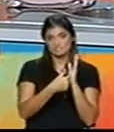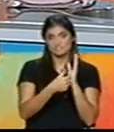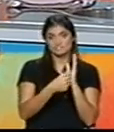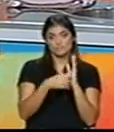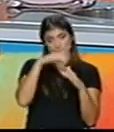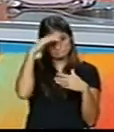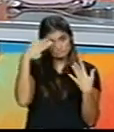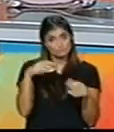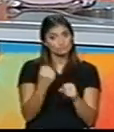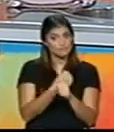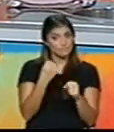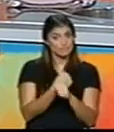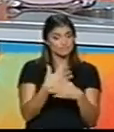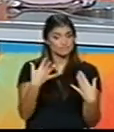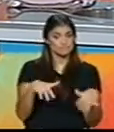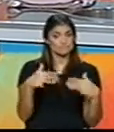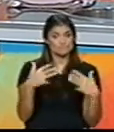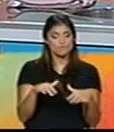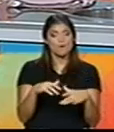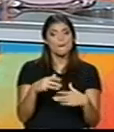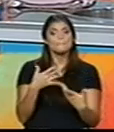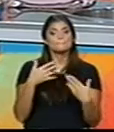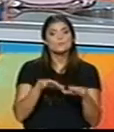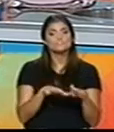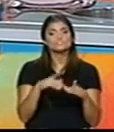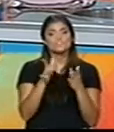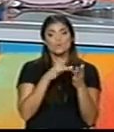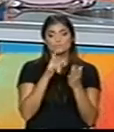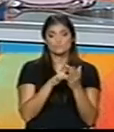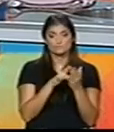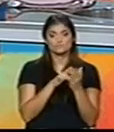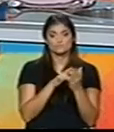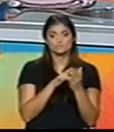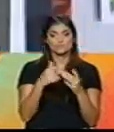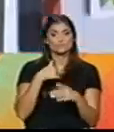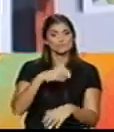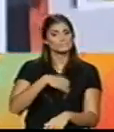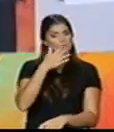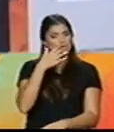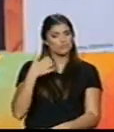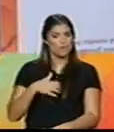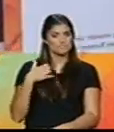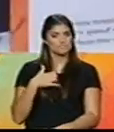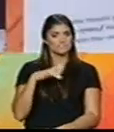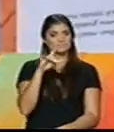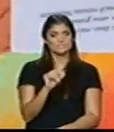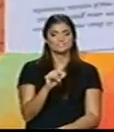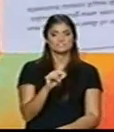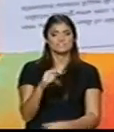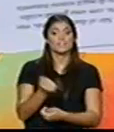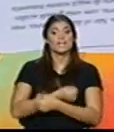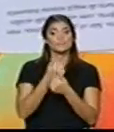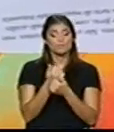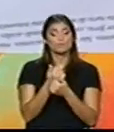muito trabalho. Ainda bem. Mas está um livro que eu sinto muito orgulhosa dele. É tudo com